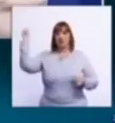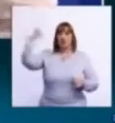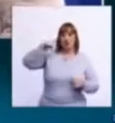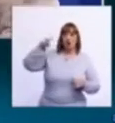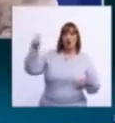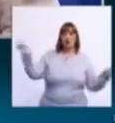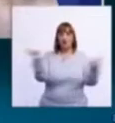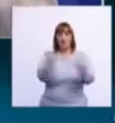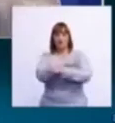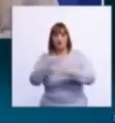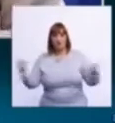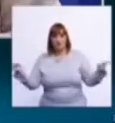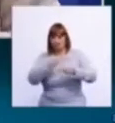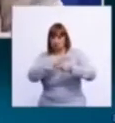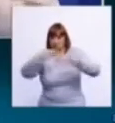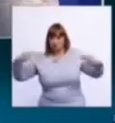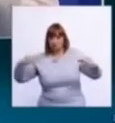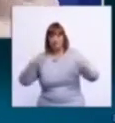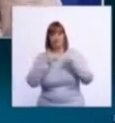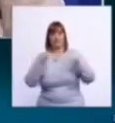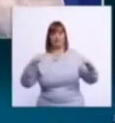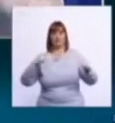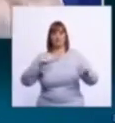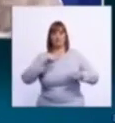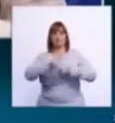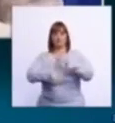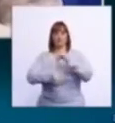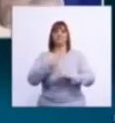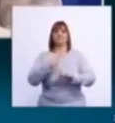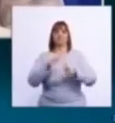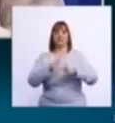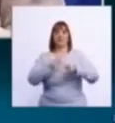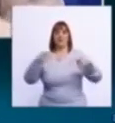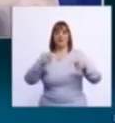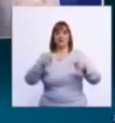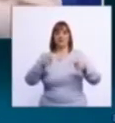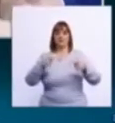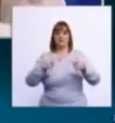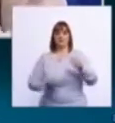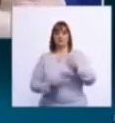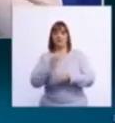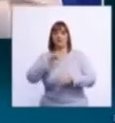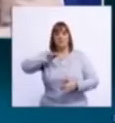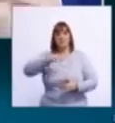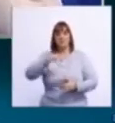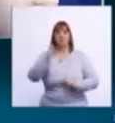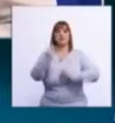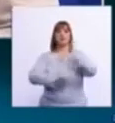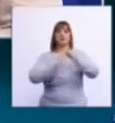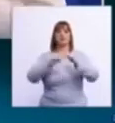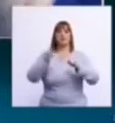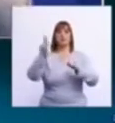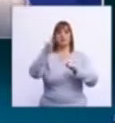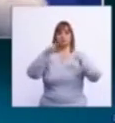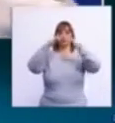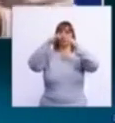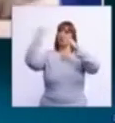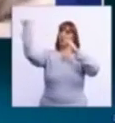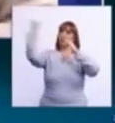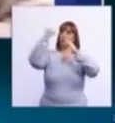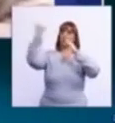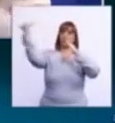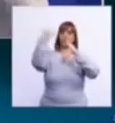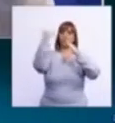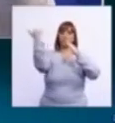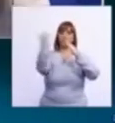de biomassa. E vamos gerar milhões e milhões de empregos colocando os tetos solares para que